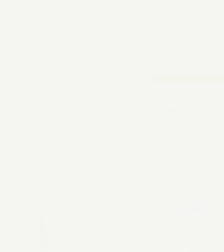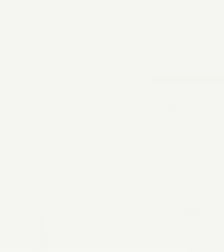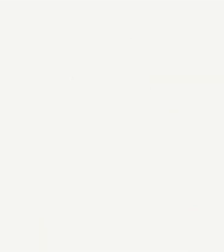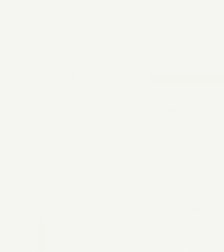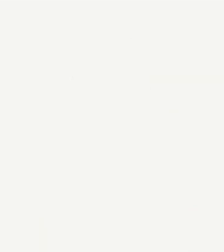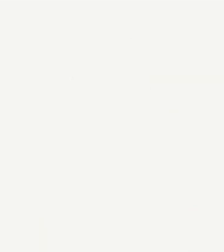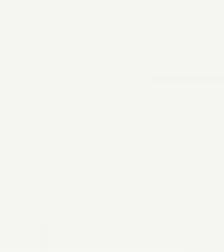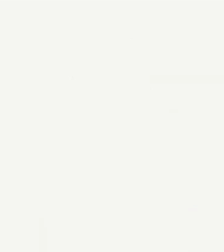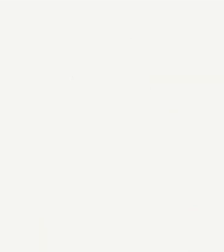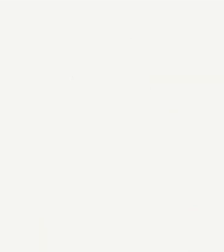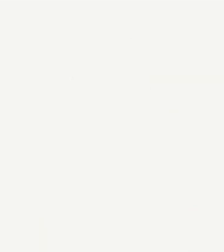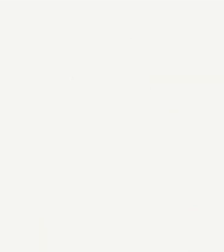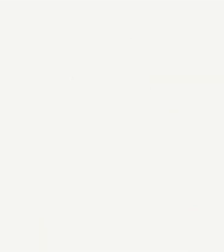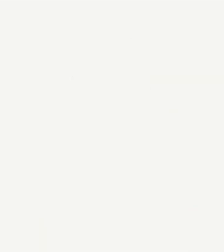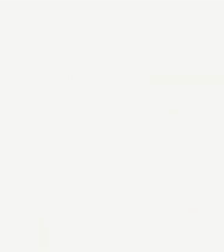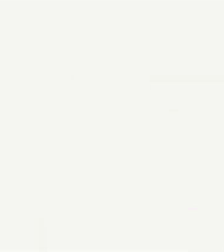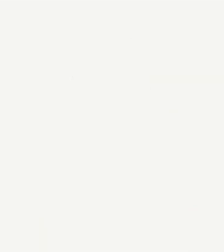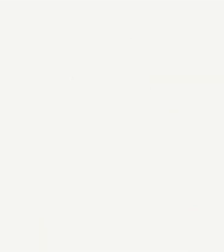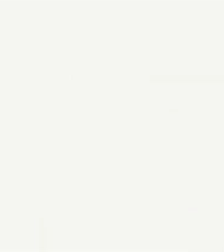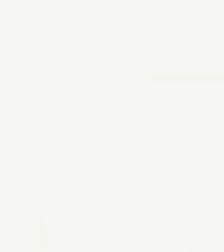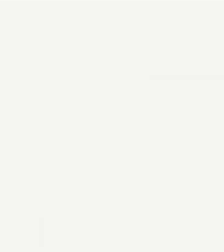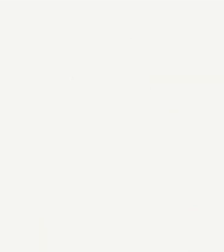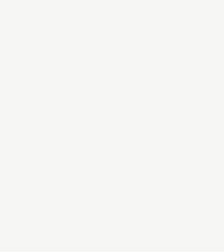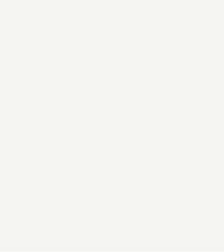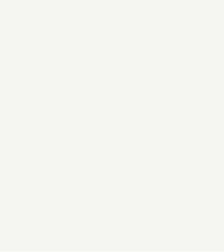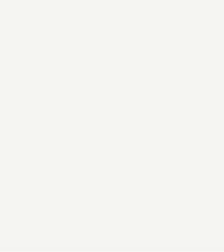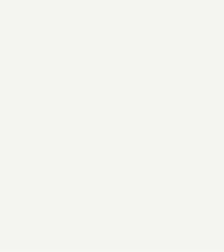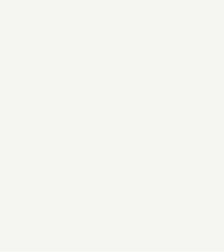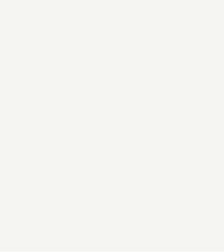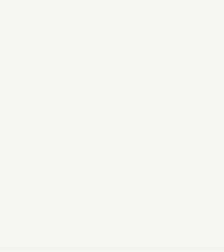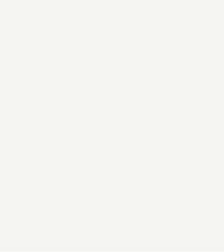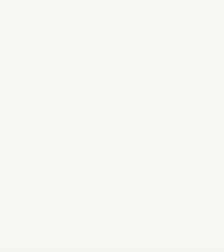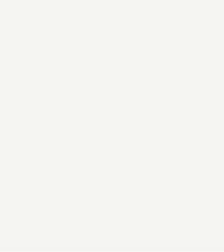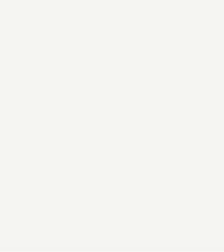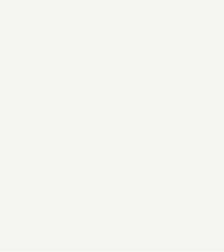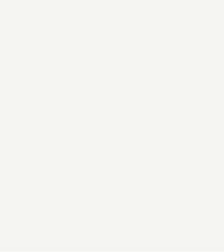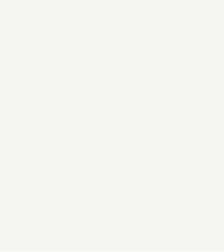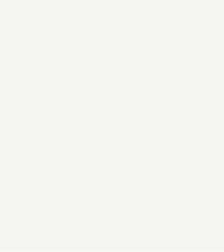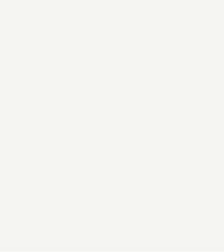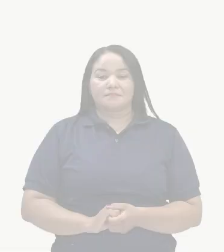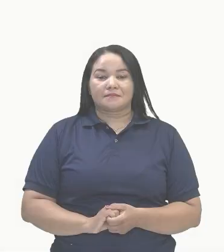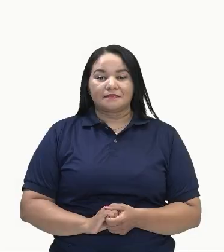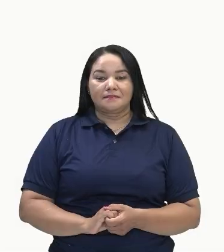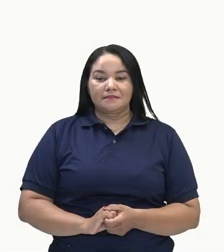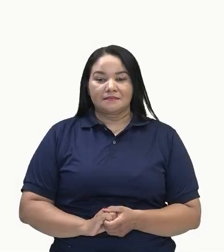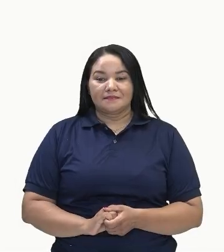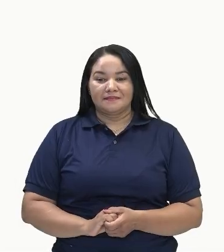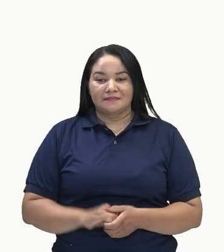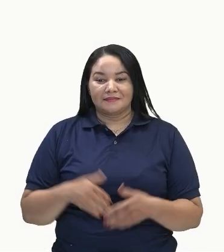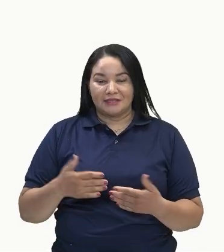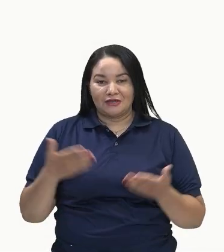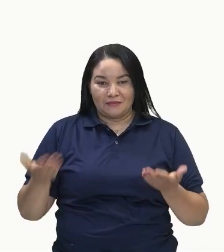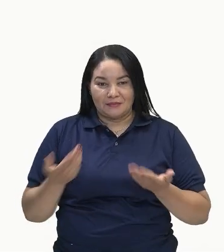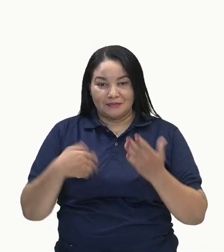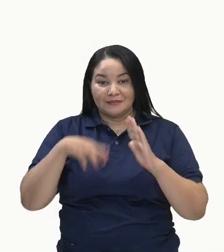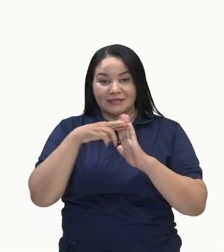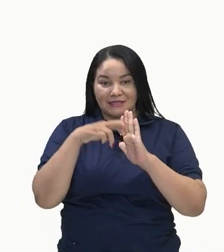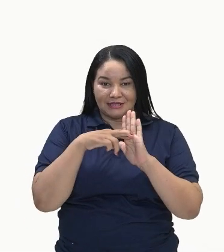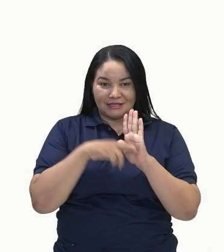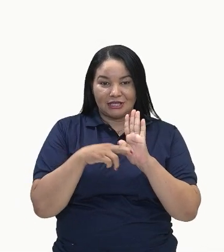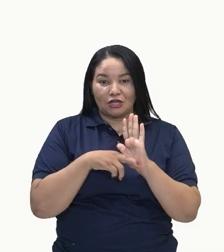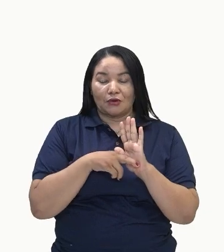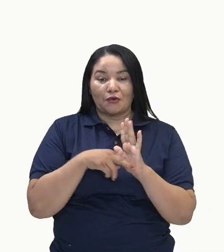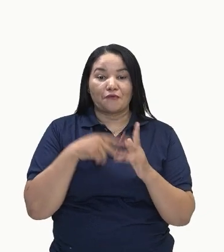regras para o uso do EST, tá? Spelling é soletrando, né? Então, as regras aí de